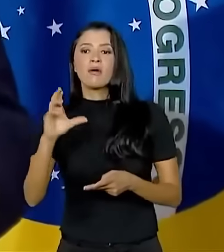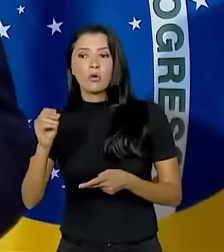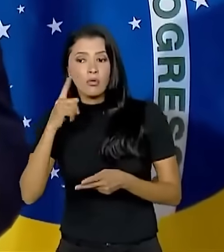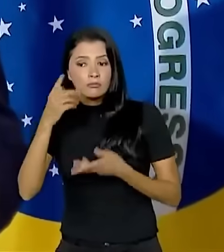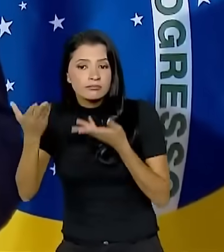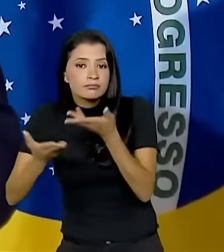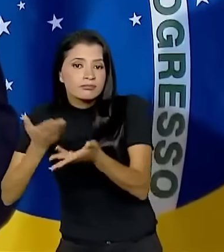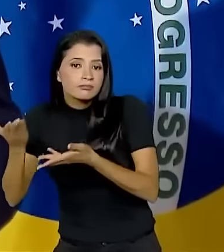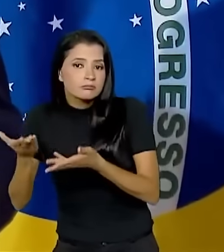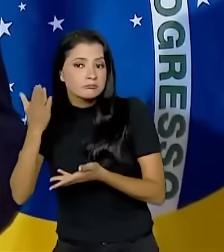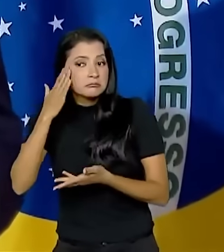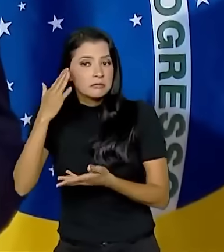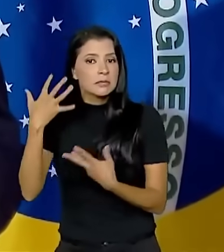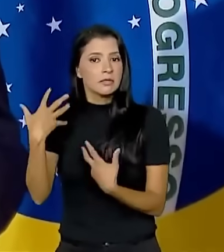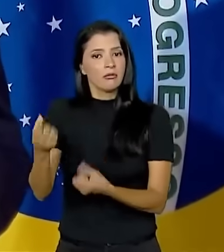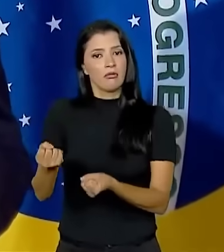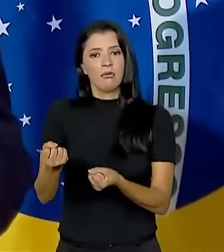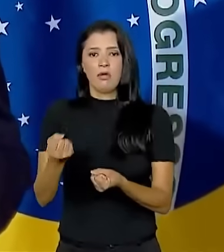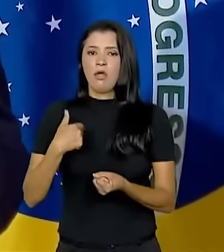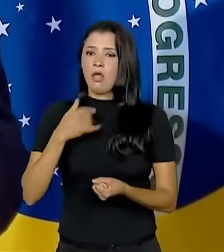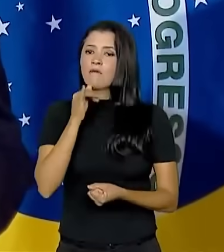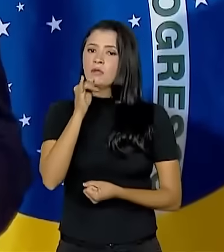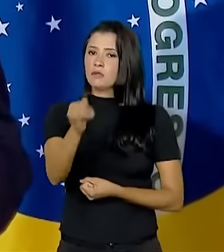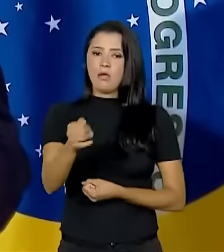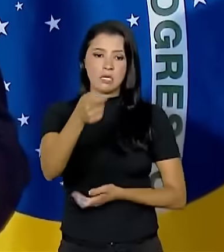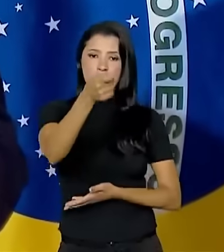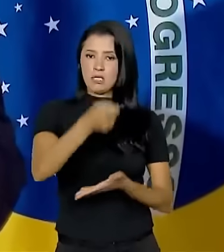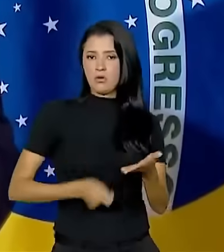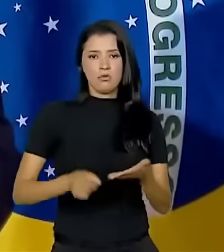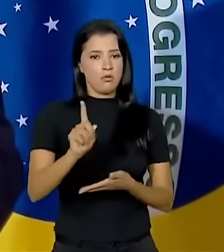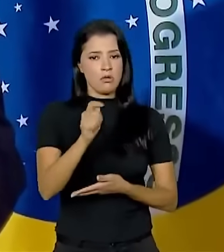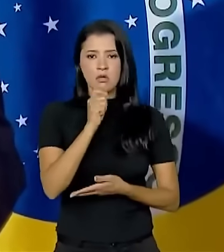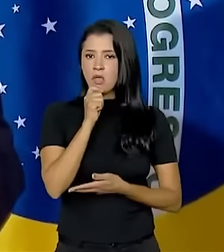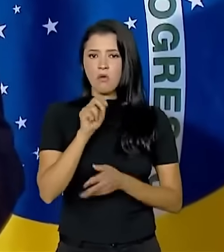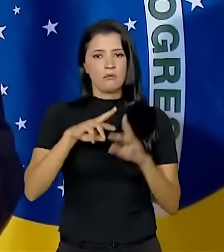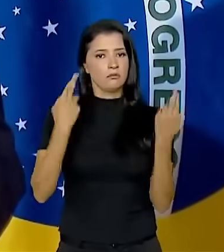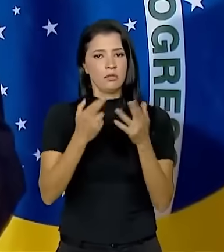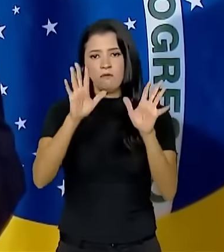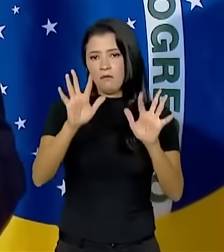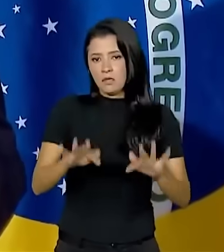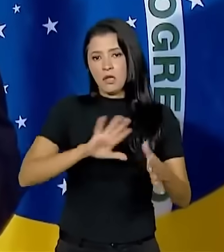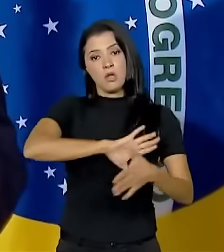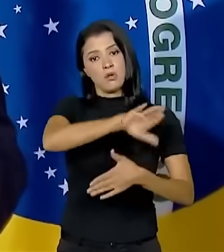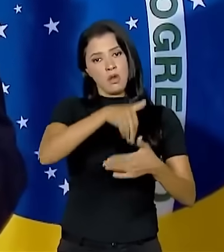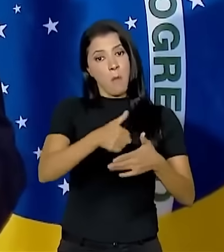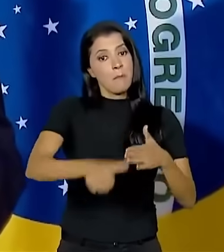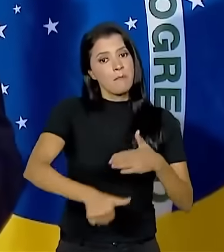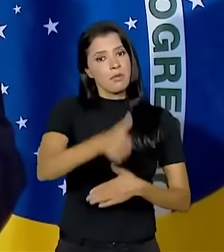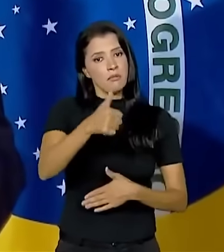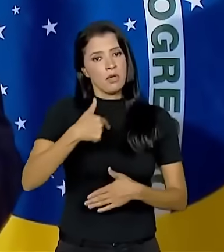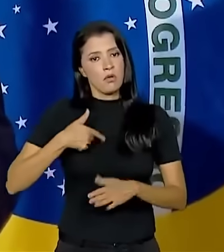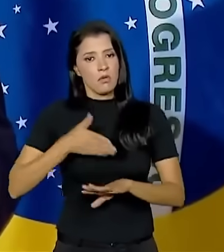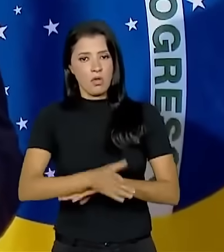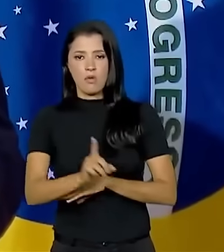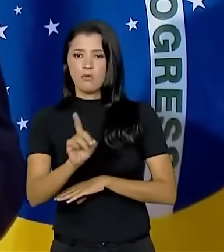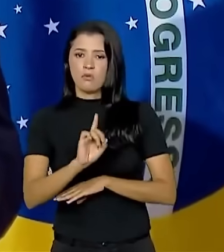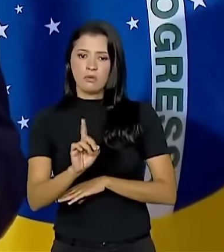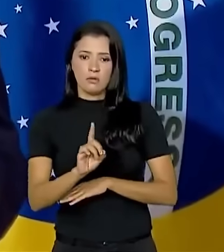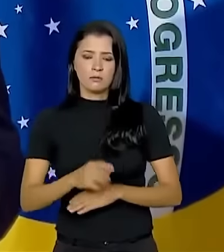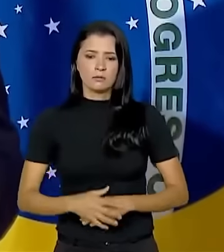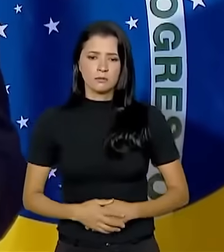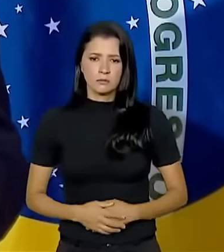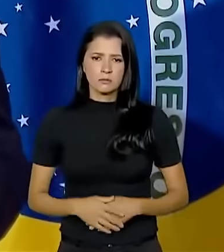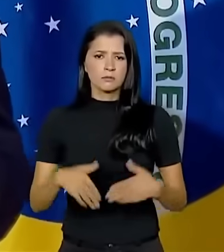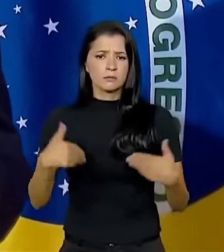eu só posso dizer para você que não vai ter assinatura hora que terminar a reunião do Mercosul, que eu tiver ou não. Enquanto eu